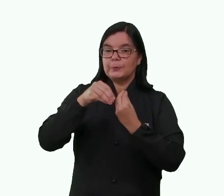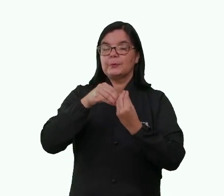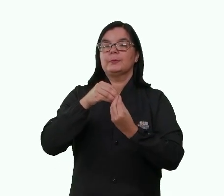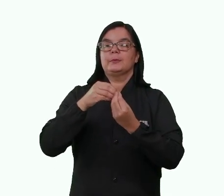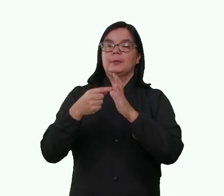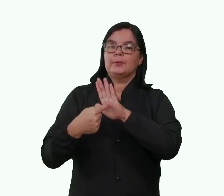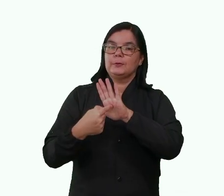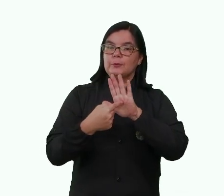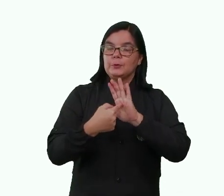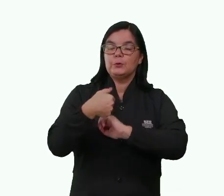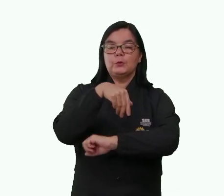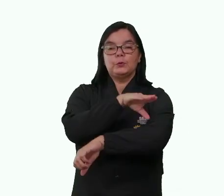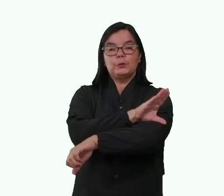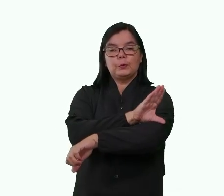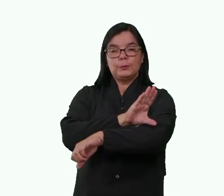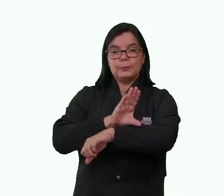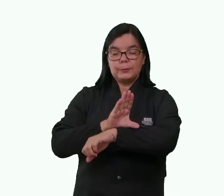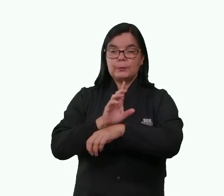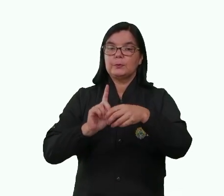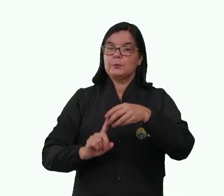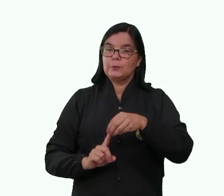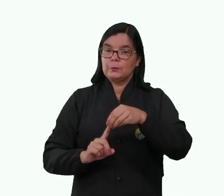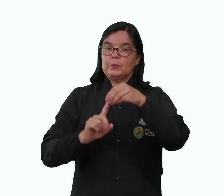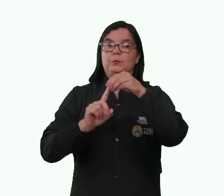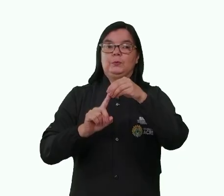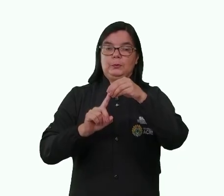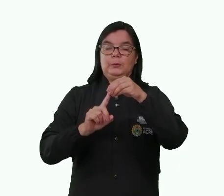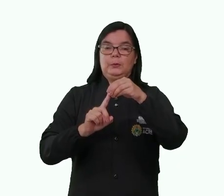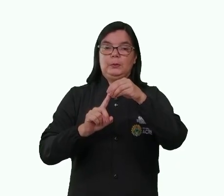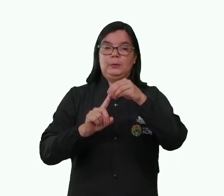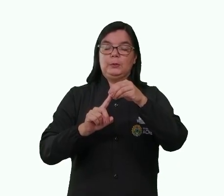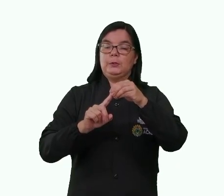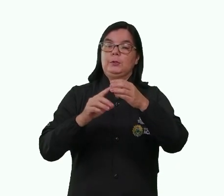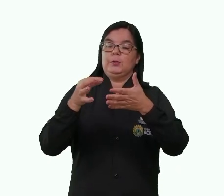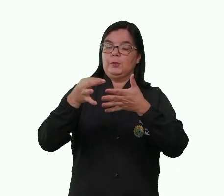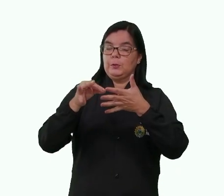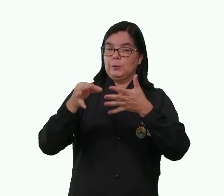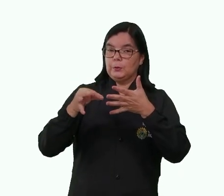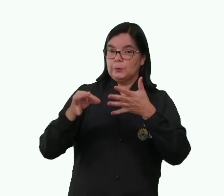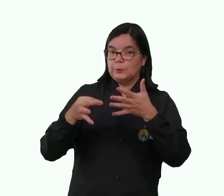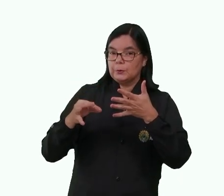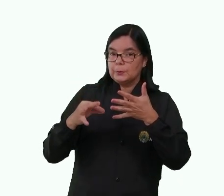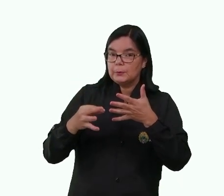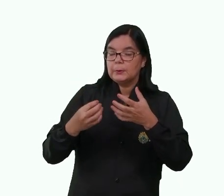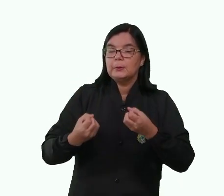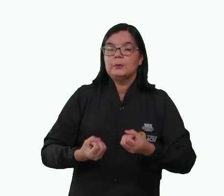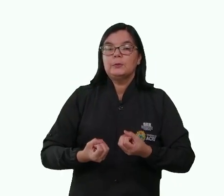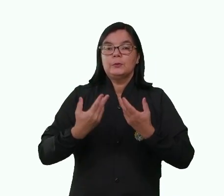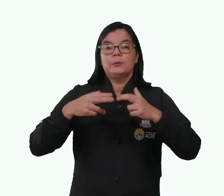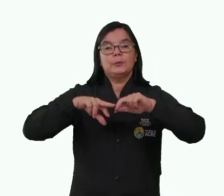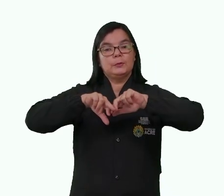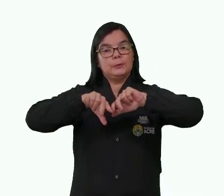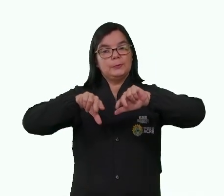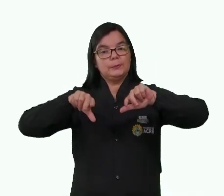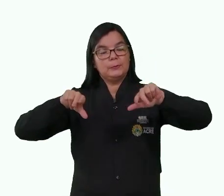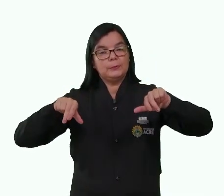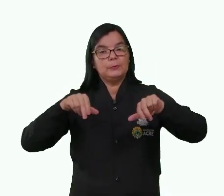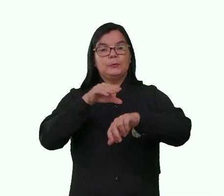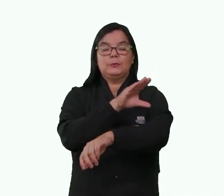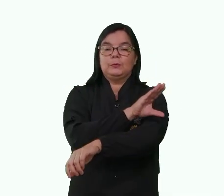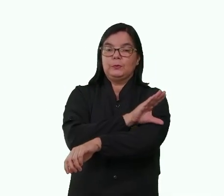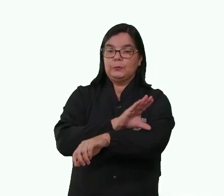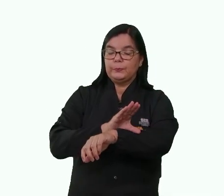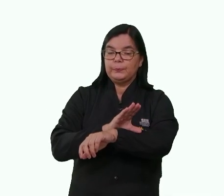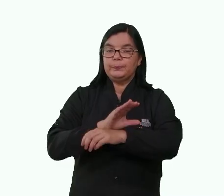Essa mistura deu origem a manifestações culturais únicas entre os elementos que mais